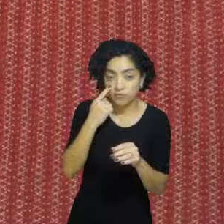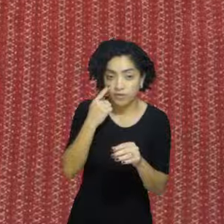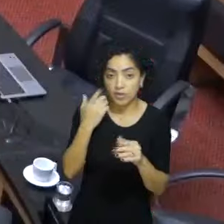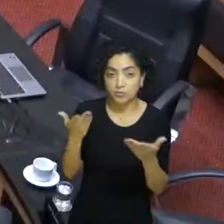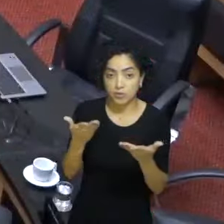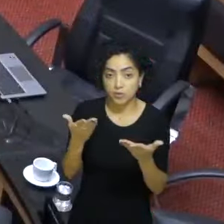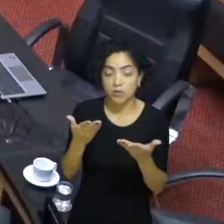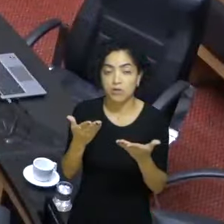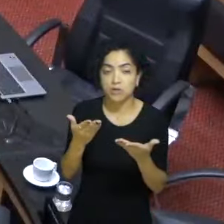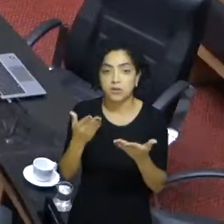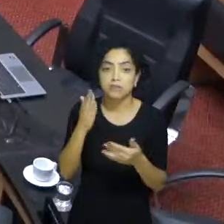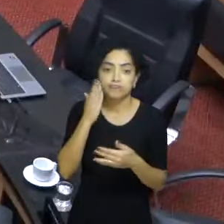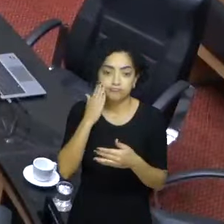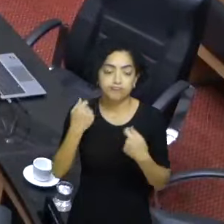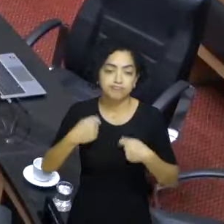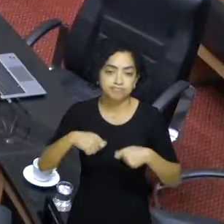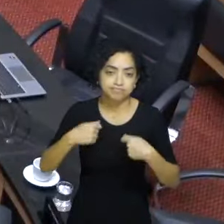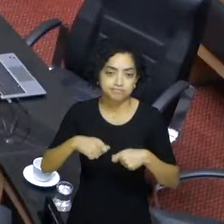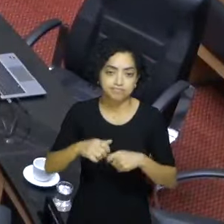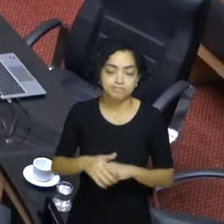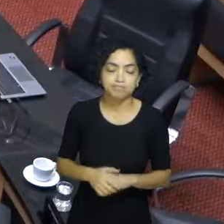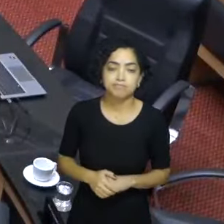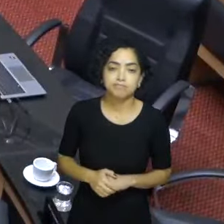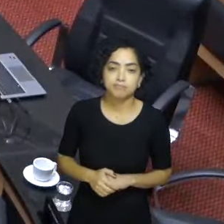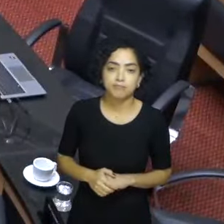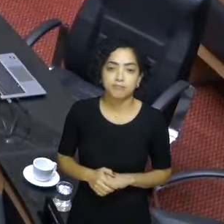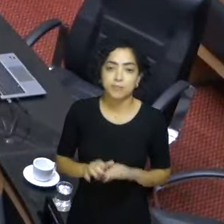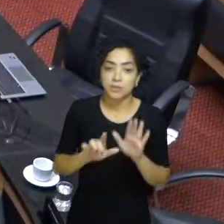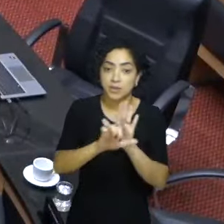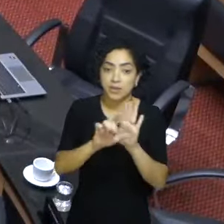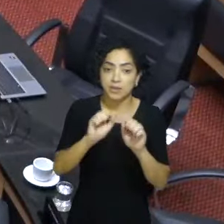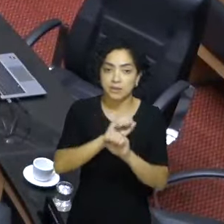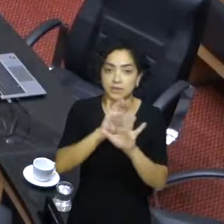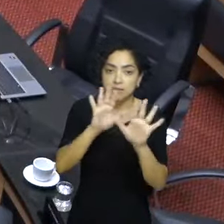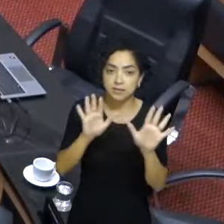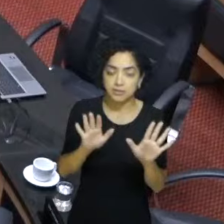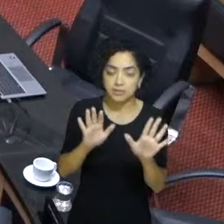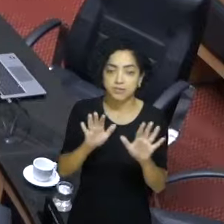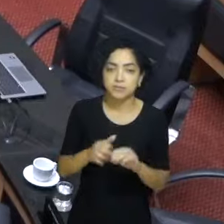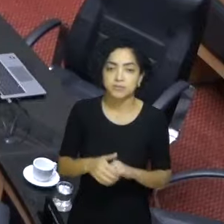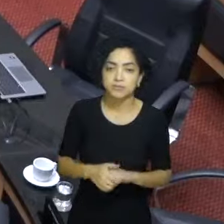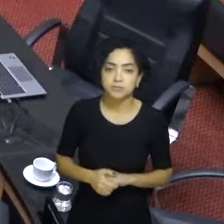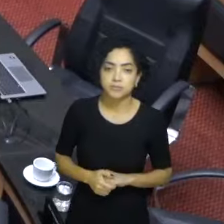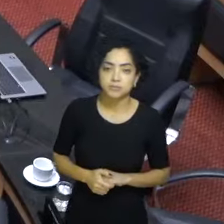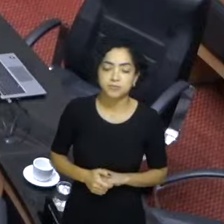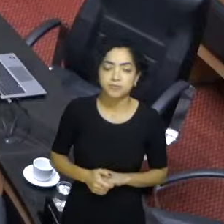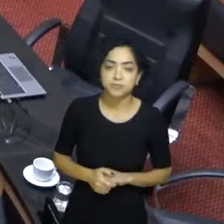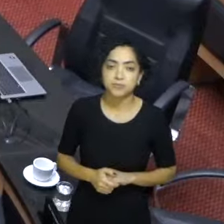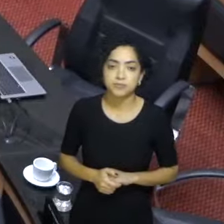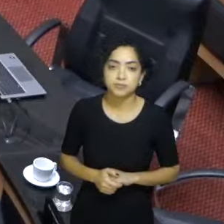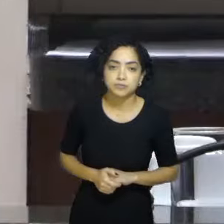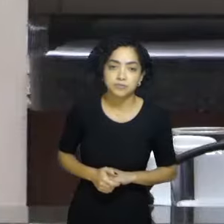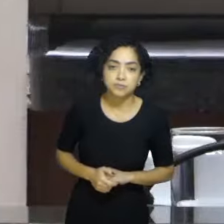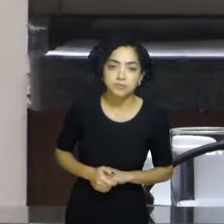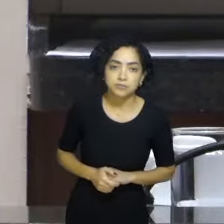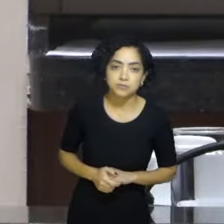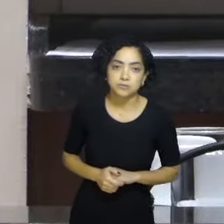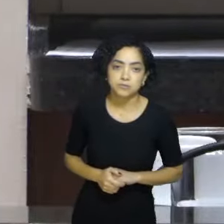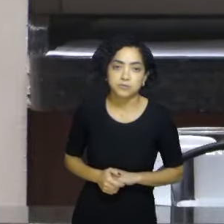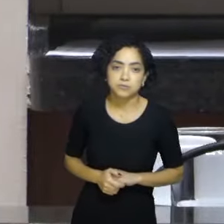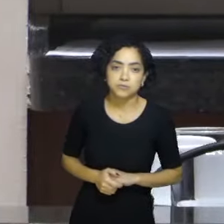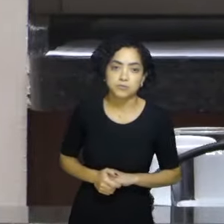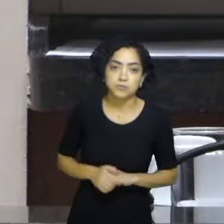saber. Deputado, a lei é clara, deputado, fala somente em portaria. Deputado, o senhor poderia já estender essa pergunta e como é que vai ficar para o ano